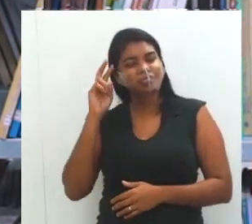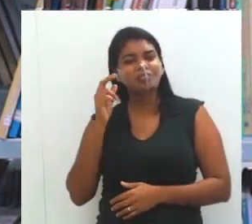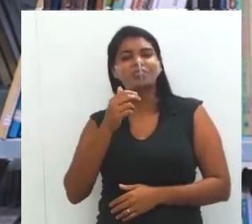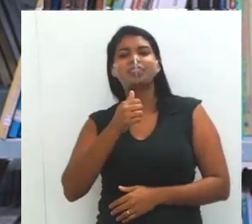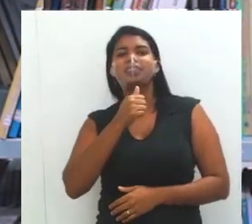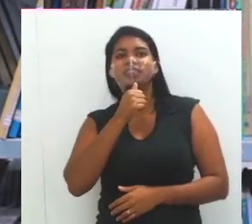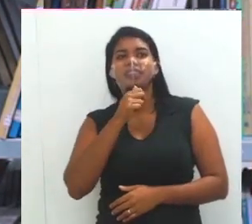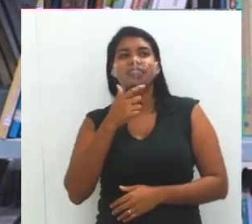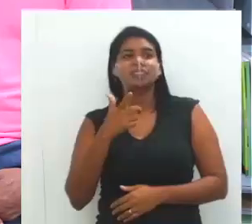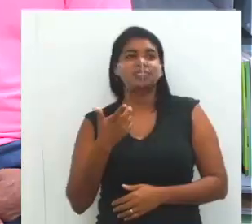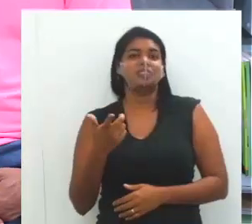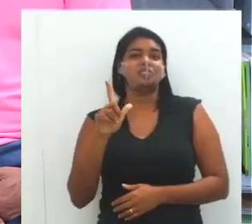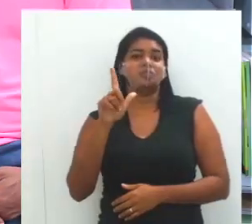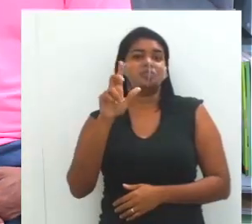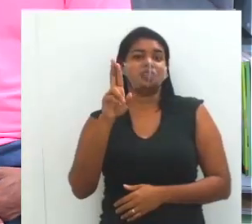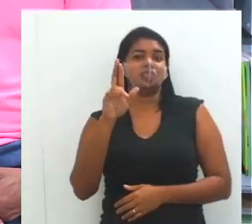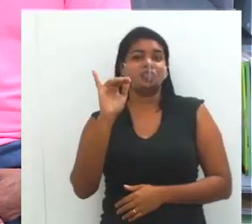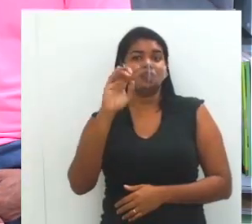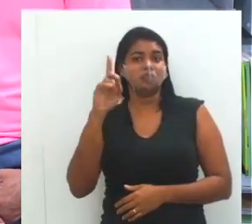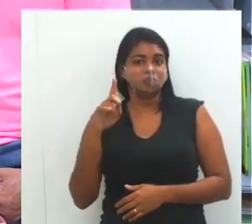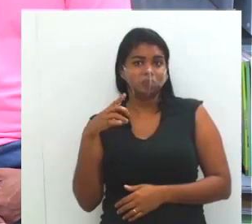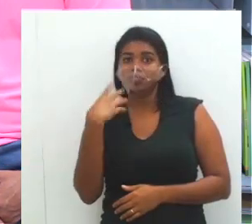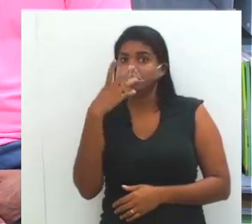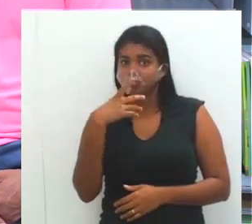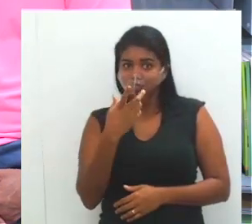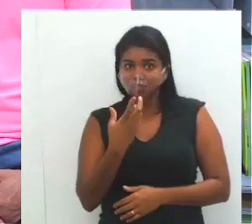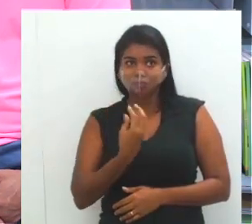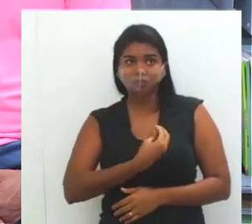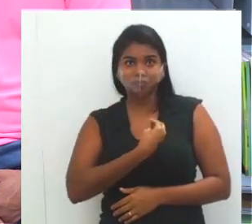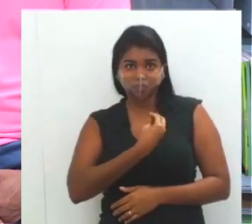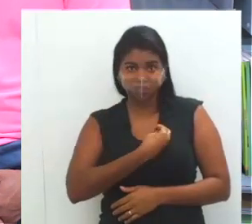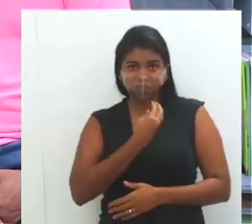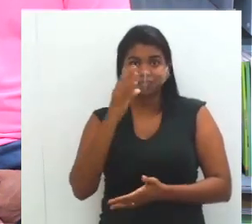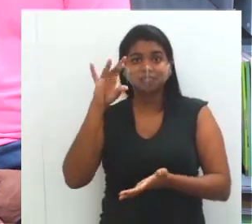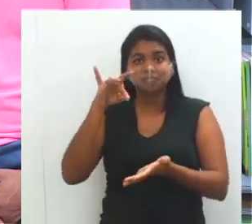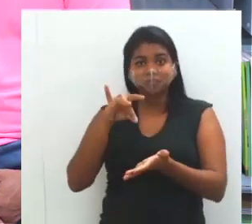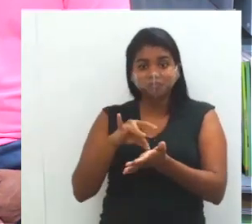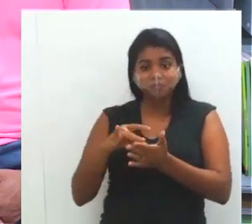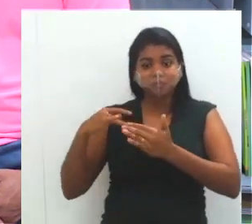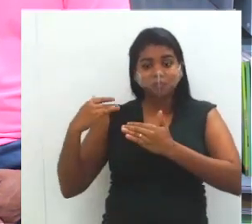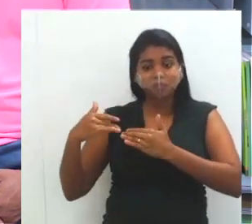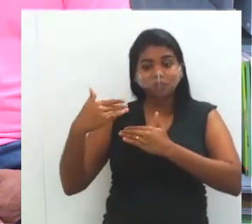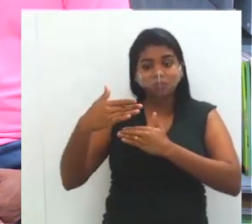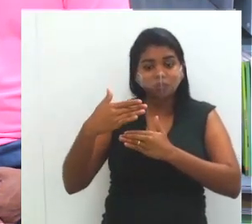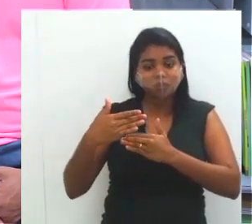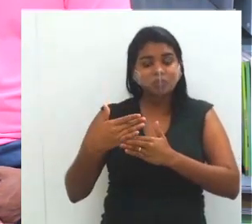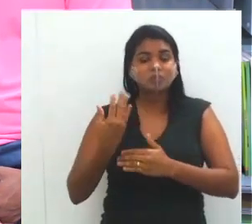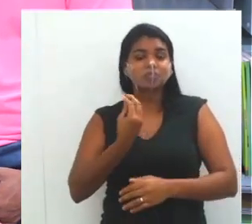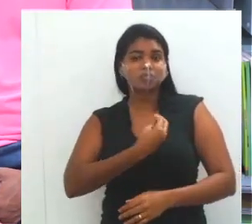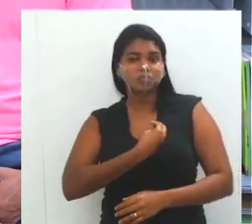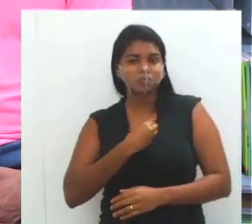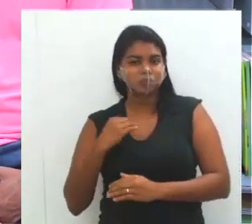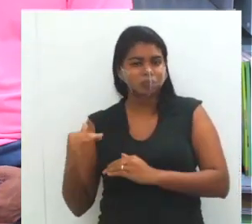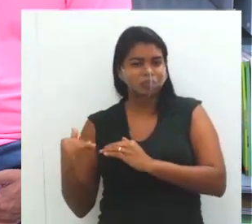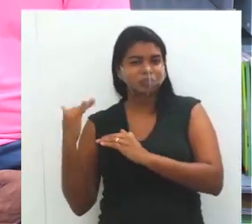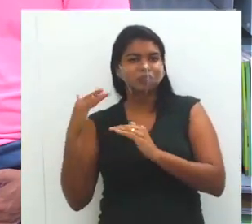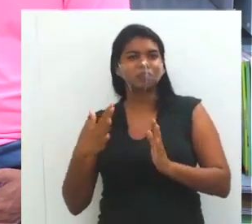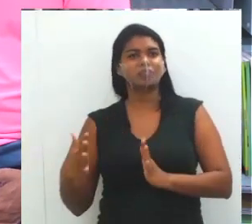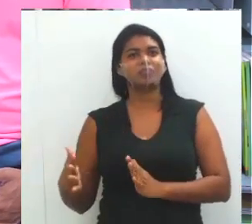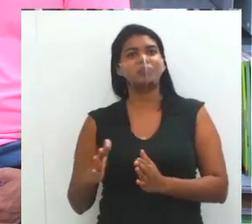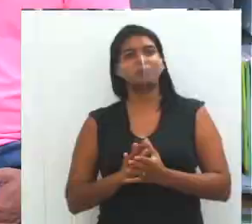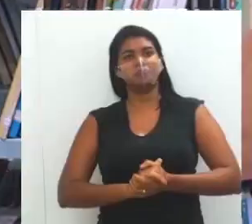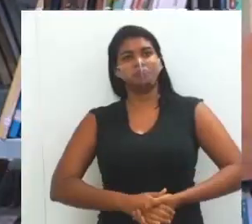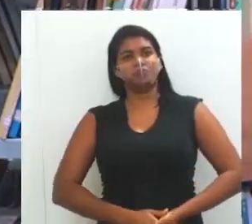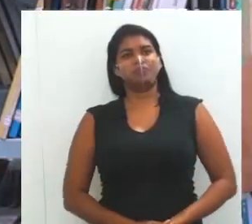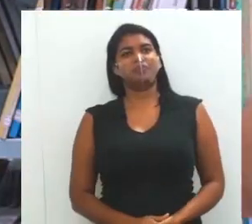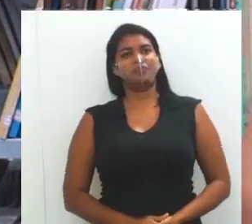não é o Luiz Gonzaga da música, ele está se firmando ainda, dando seus primeiros passos. Nós temos aqui